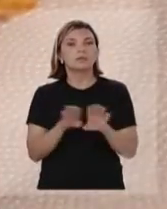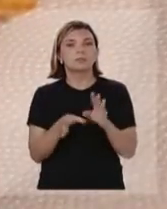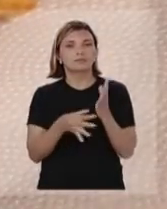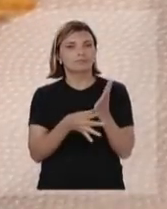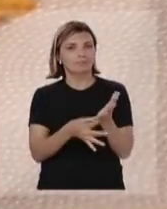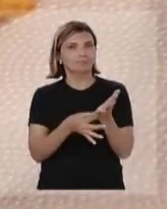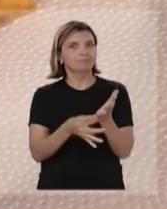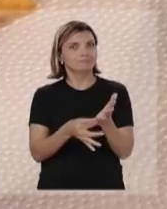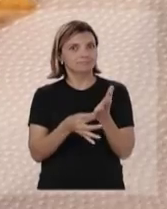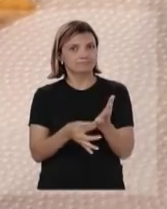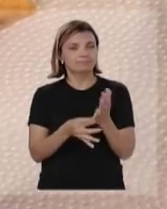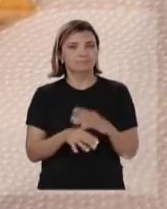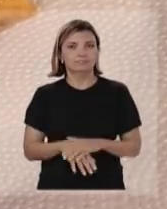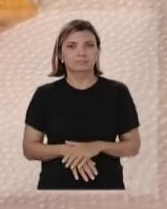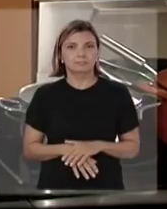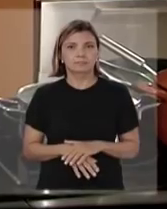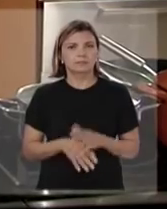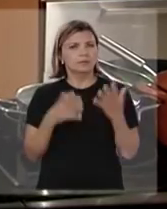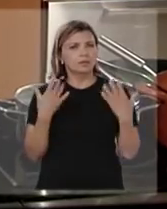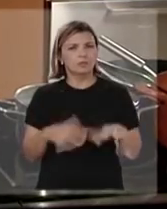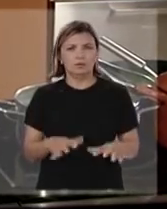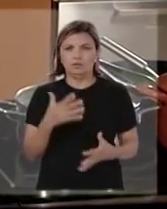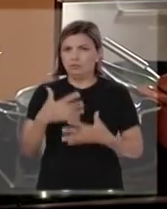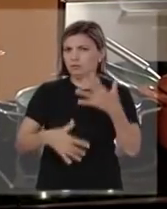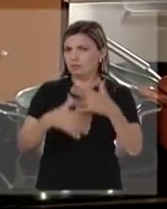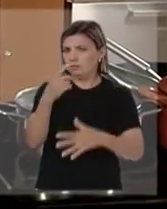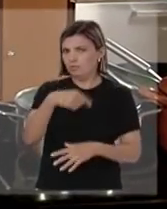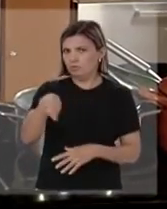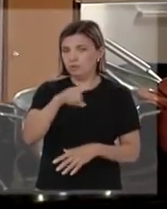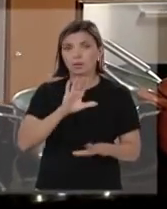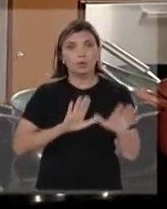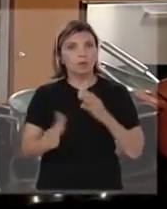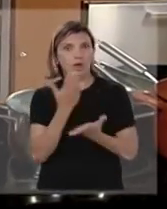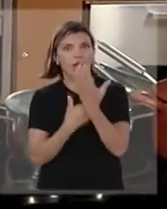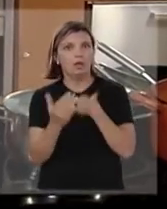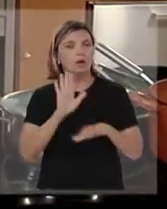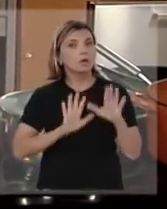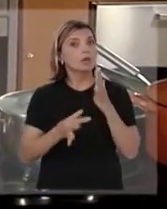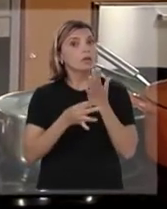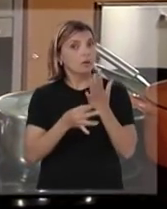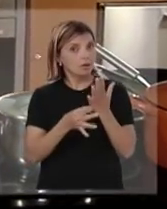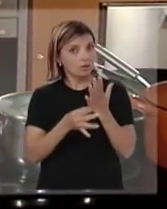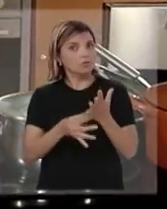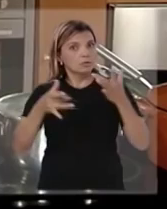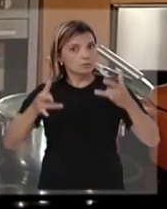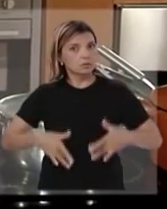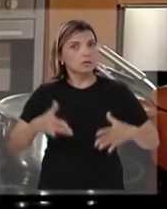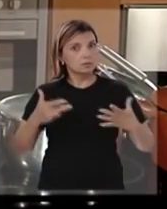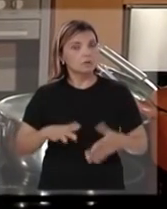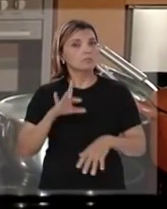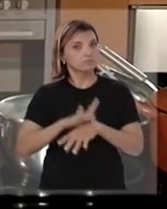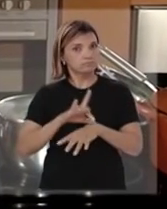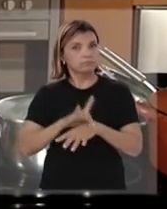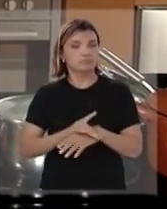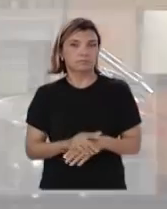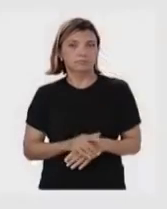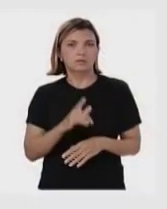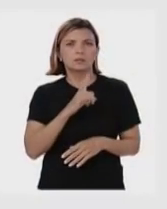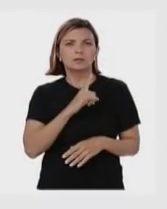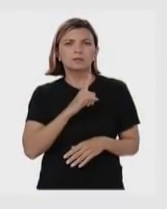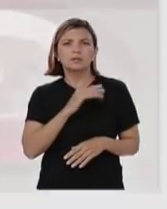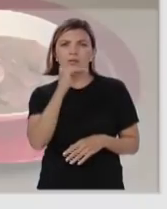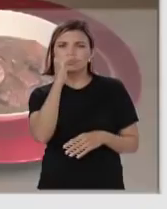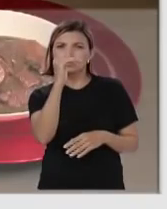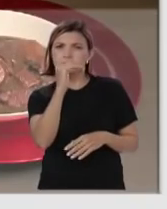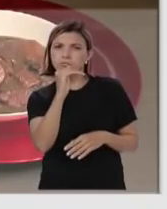gostoso também é bastante gorduroso. Olha, não quero estragar o almoço de ninguém, mas não vai exagerar. Gordura demais não faz bem.